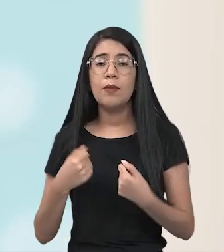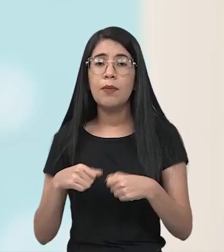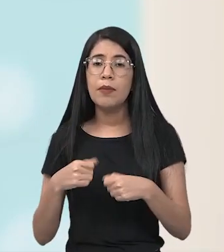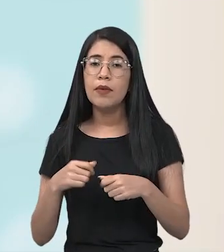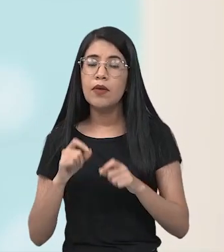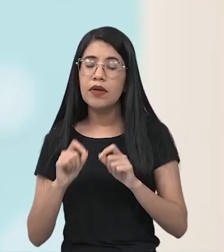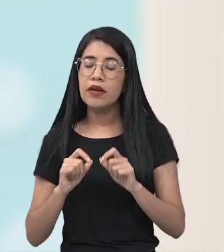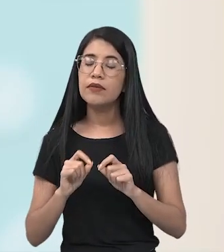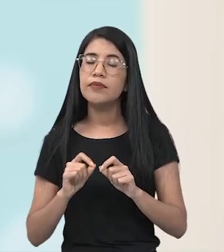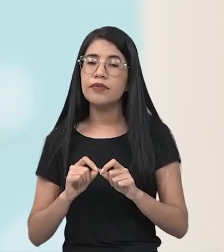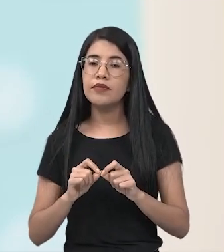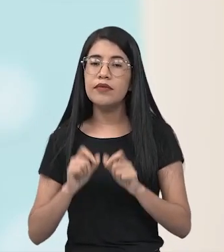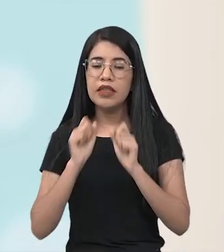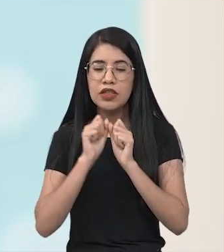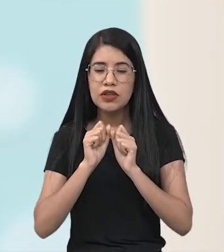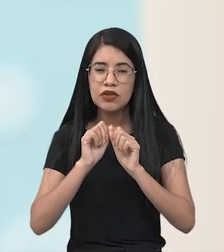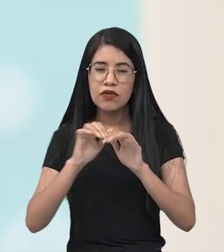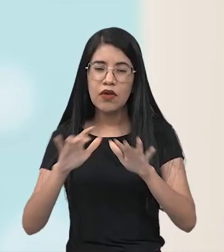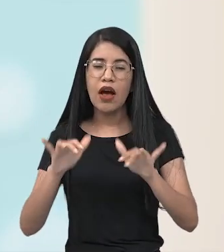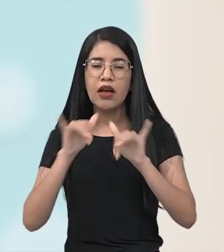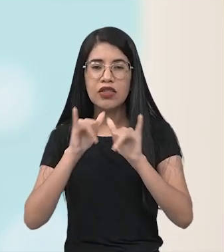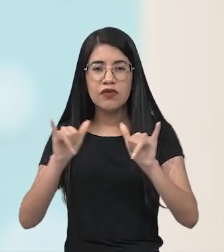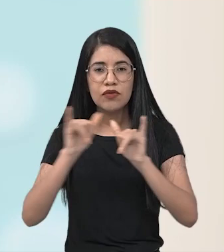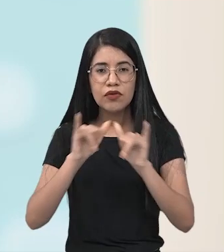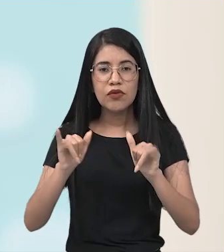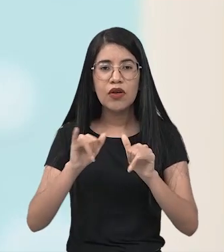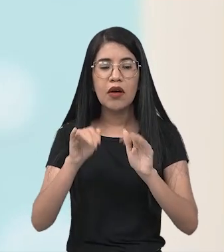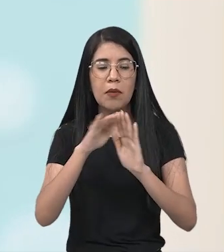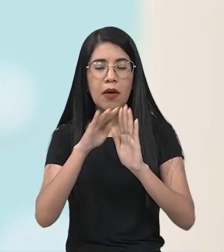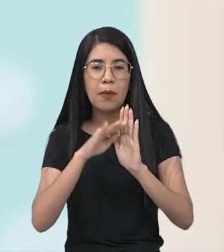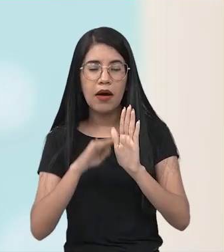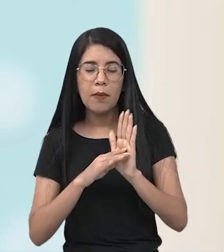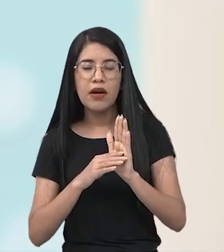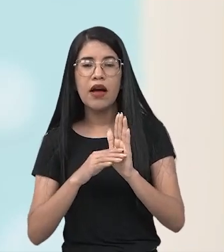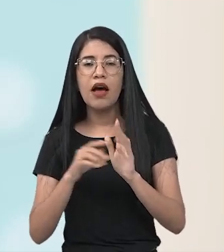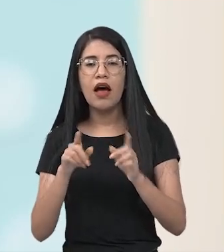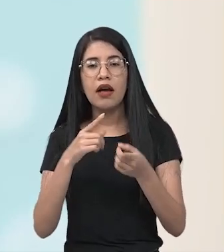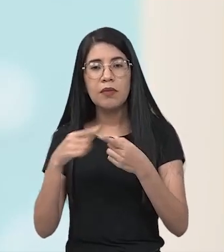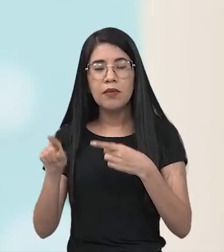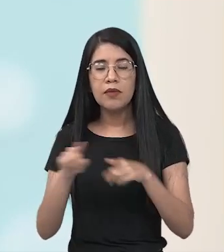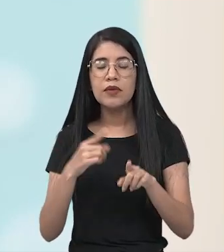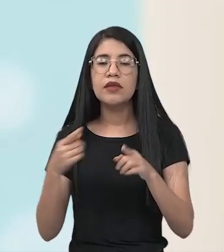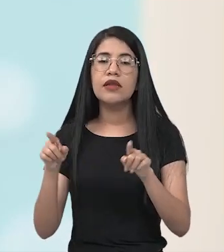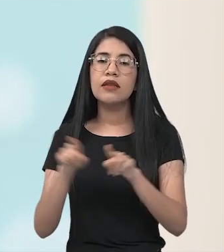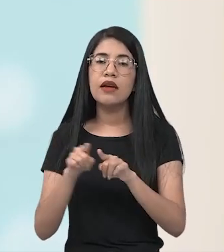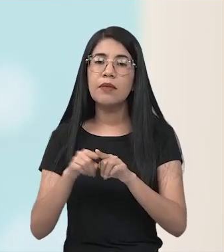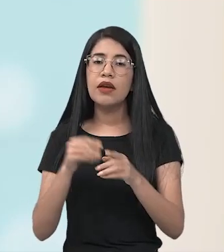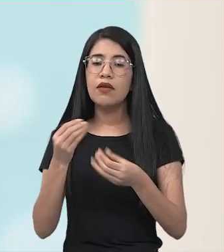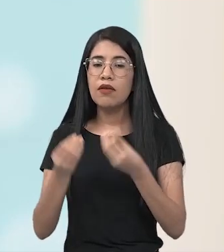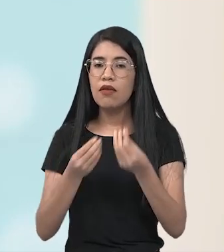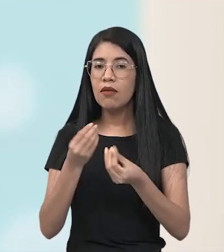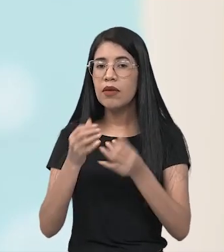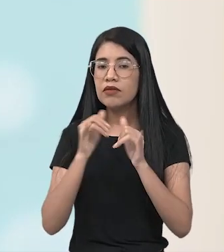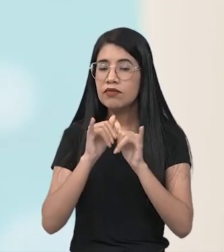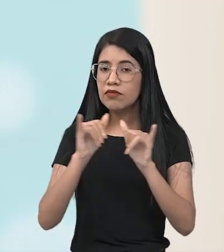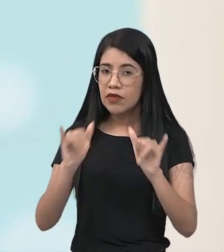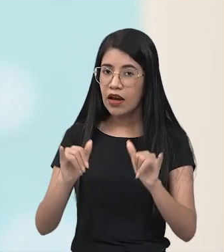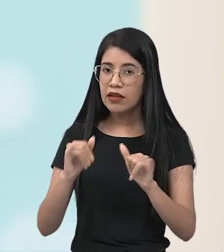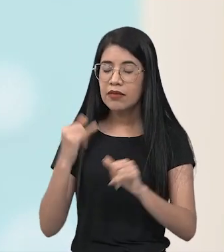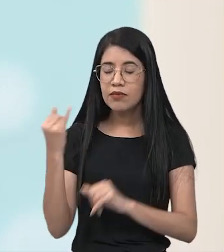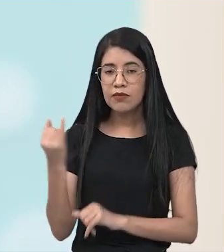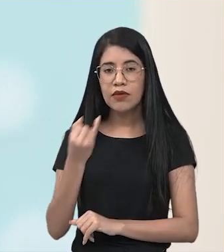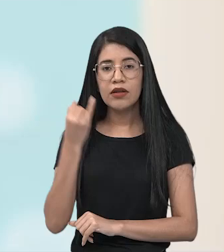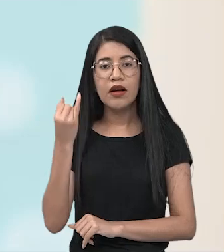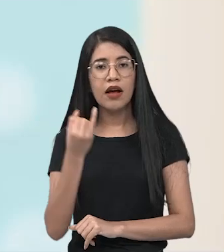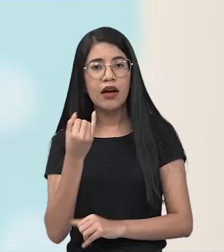no processo de divulgação dessas músicas. A forma como elas são divulgadas é essencial para